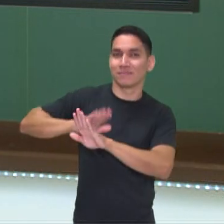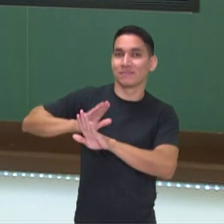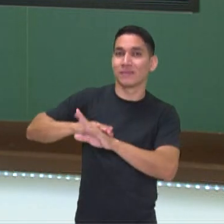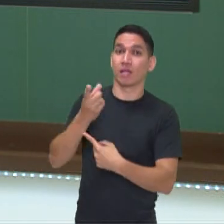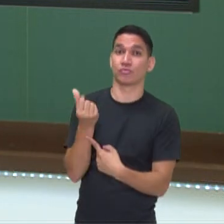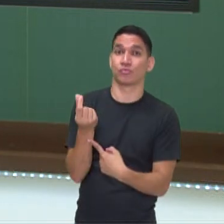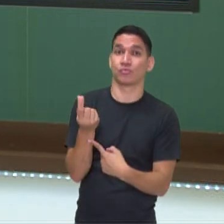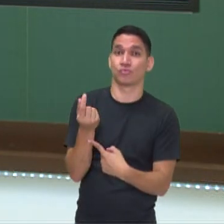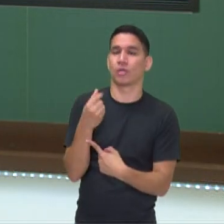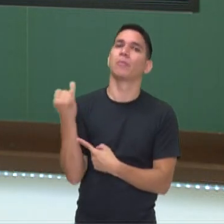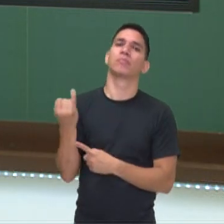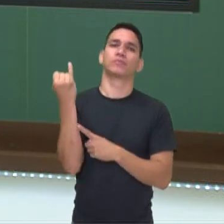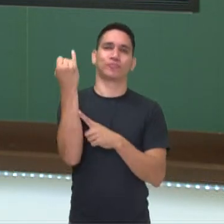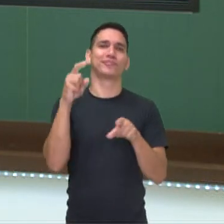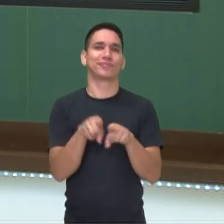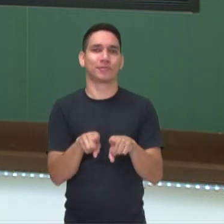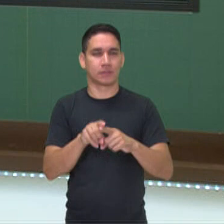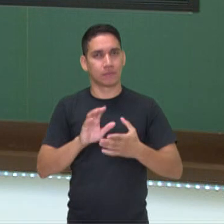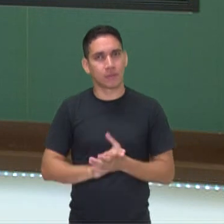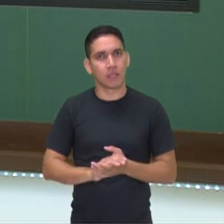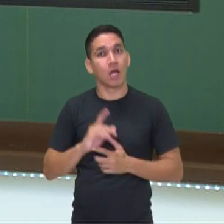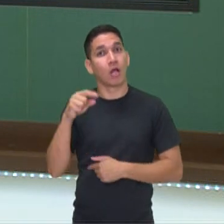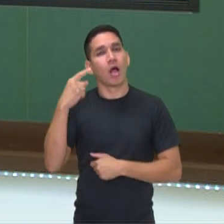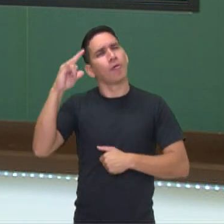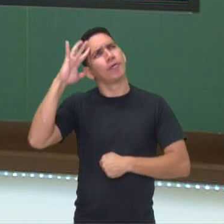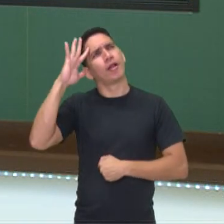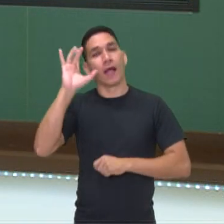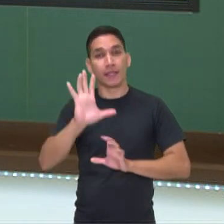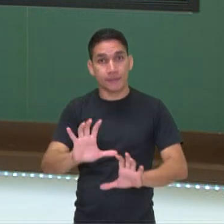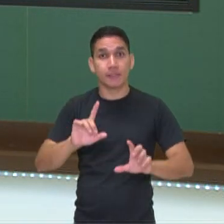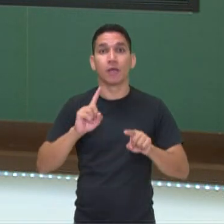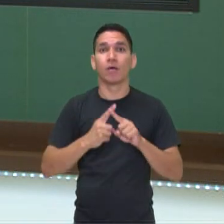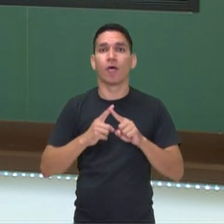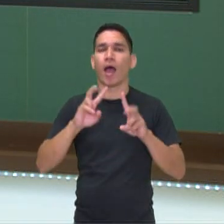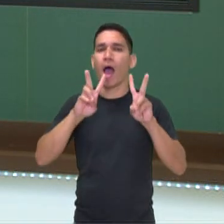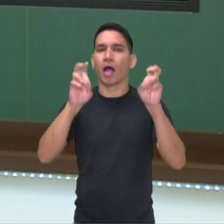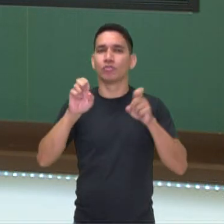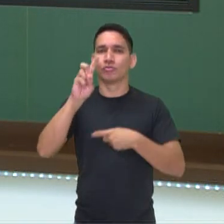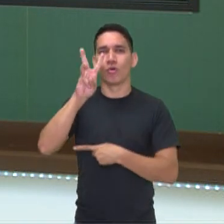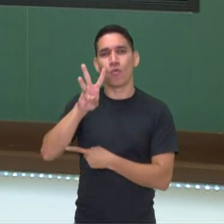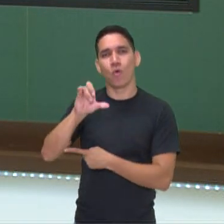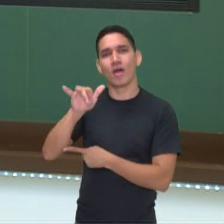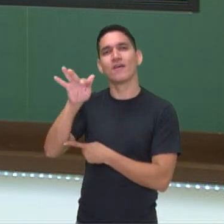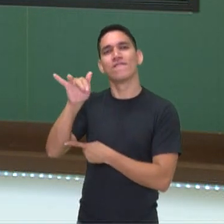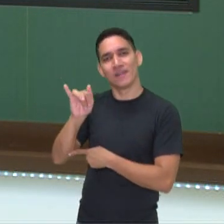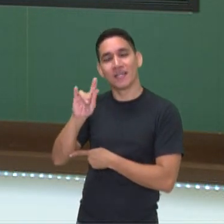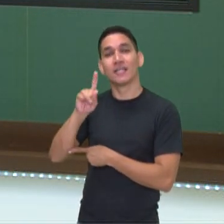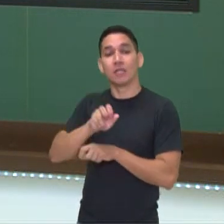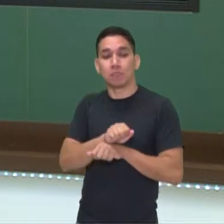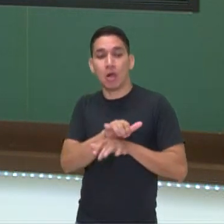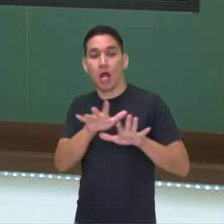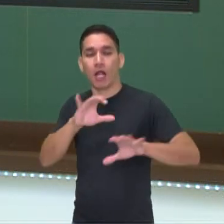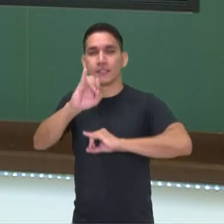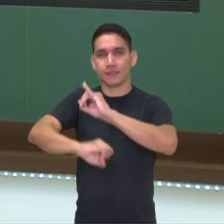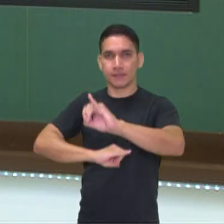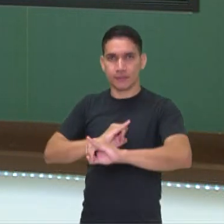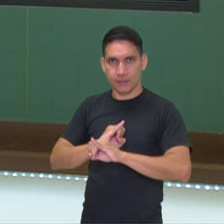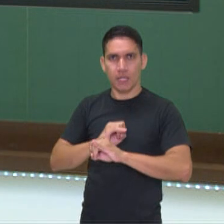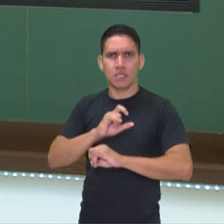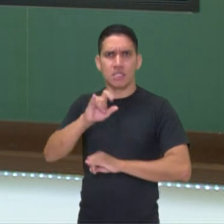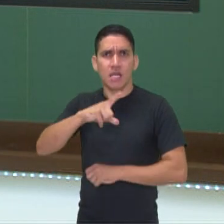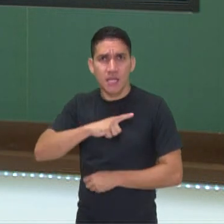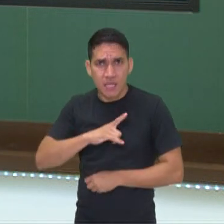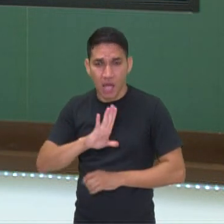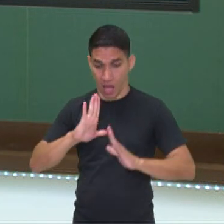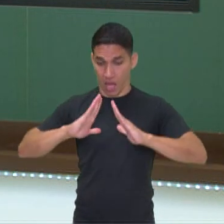é importante. A gente também pode pensar nisso quando a gente fala nas redes Wi-Fi e na popularização dos serviços de internet. Se você tem uma